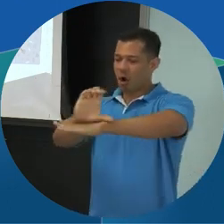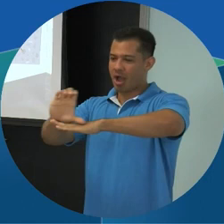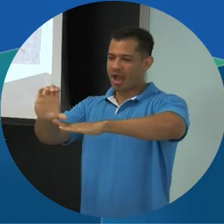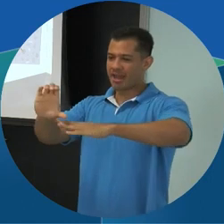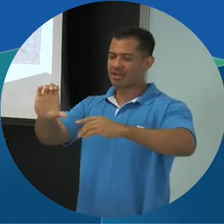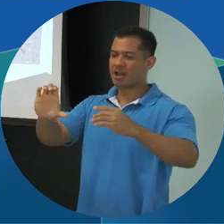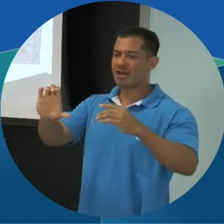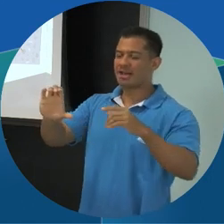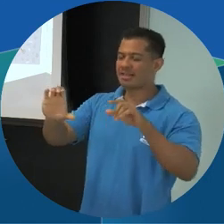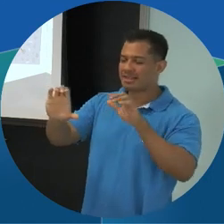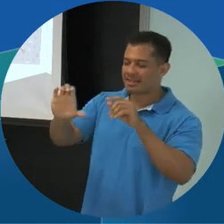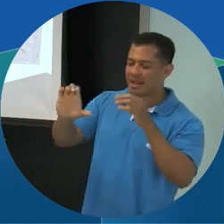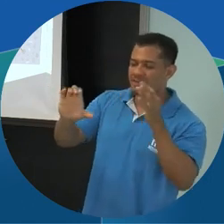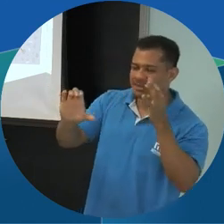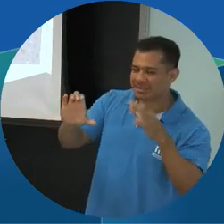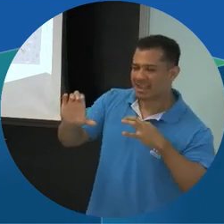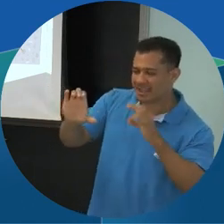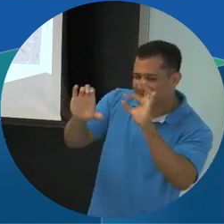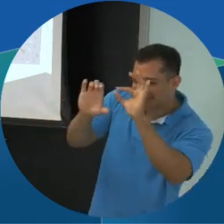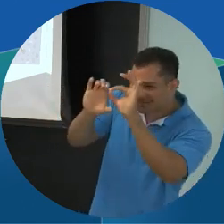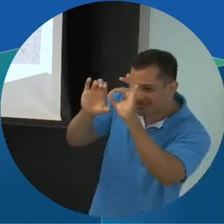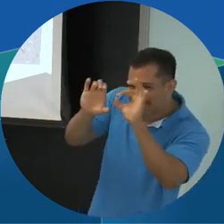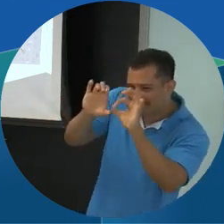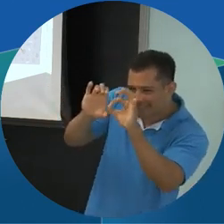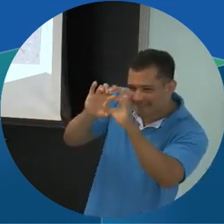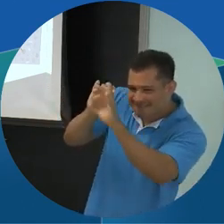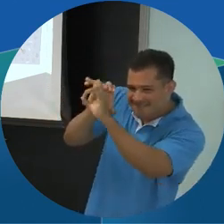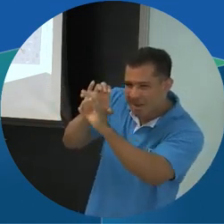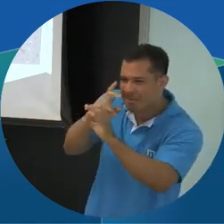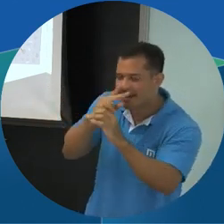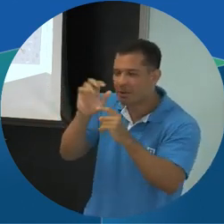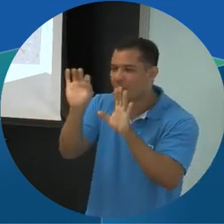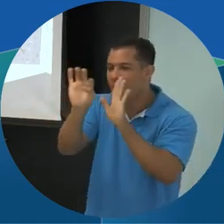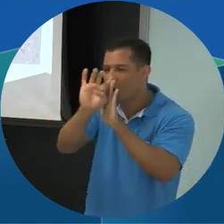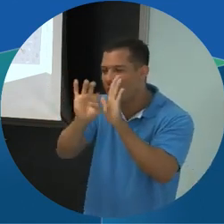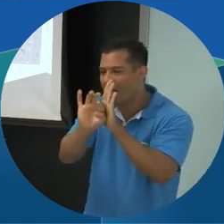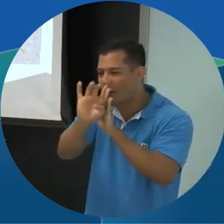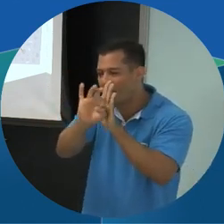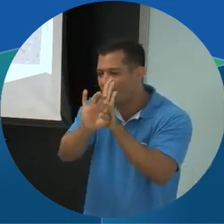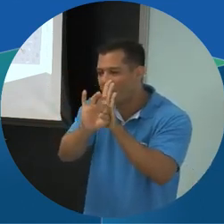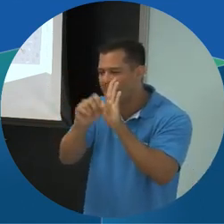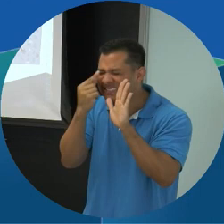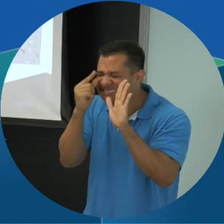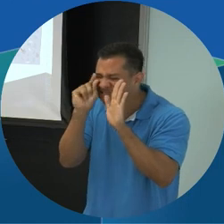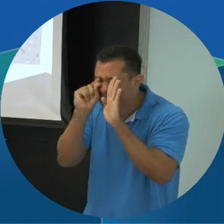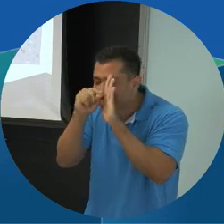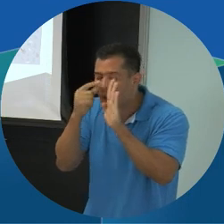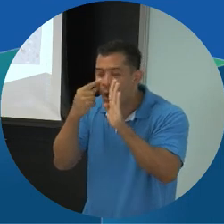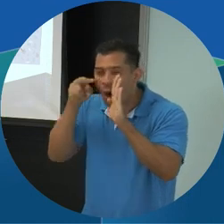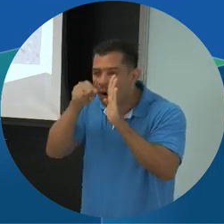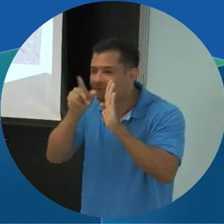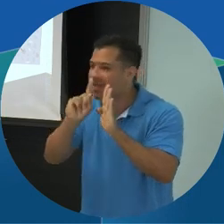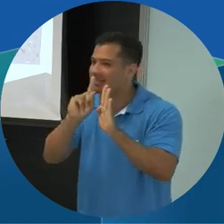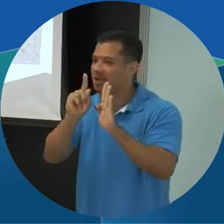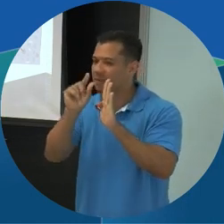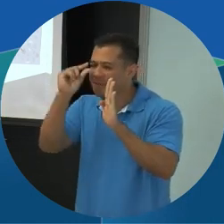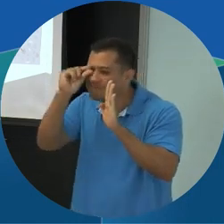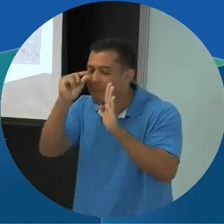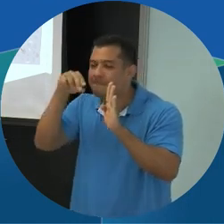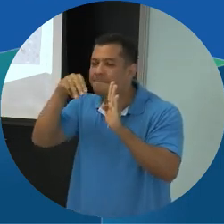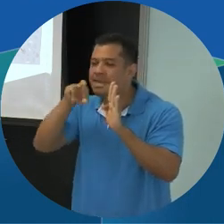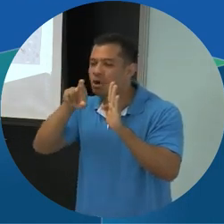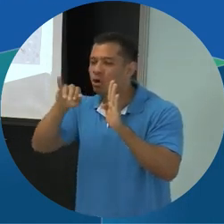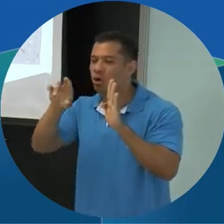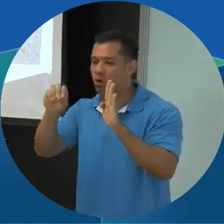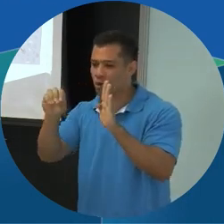Essas microfissuras vão causar microexplosões e vão acabar fazendo a remoção desse concreto superficial.